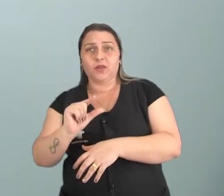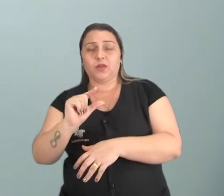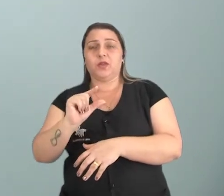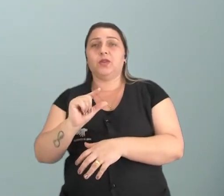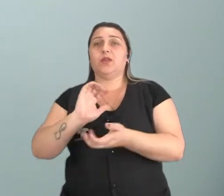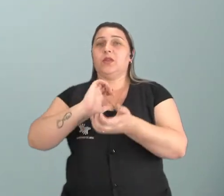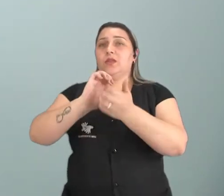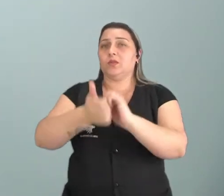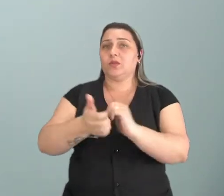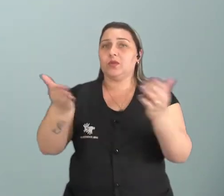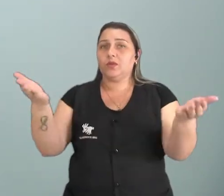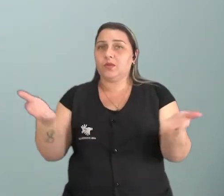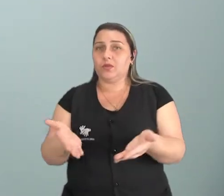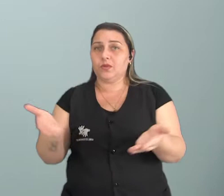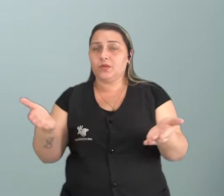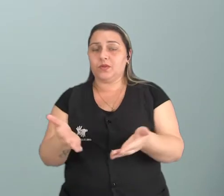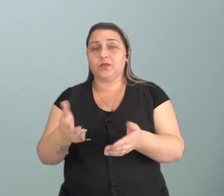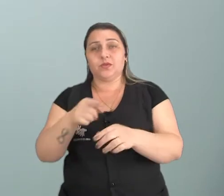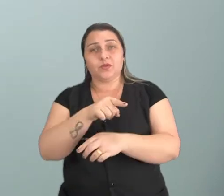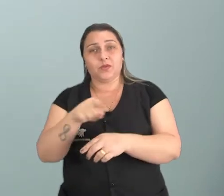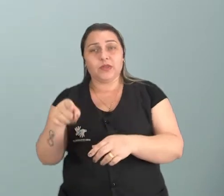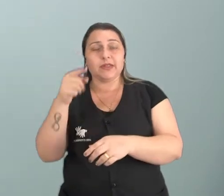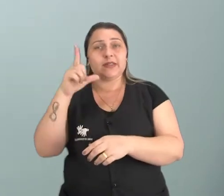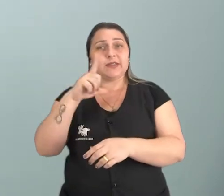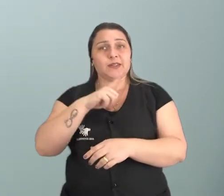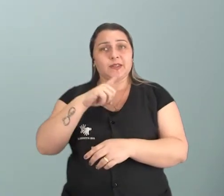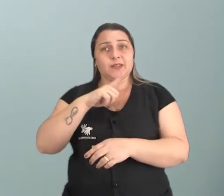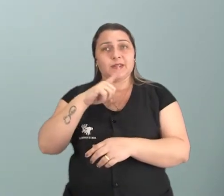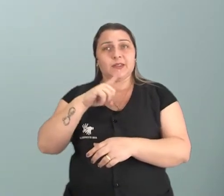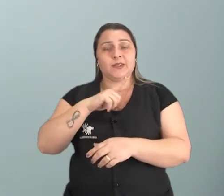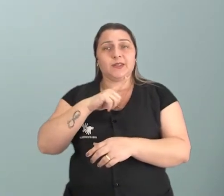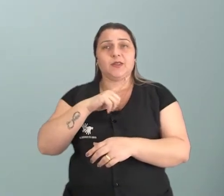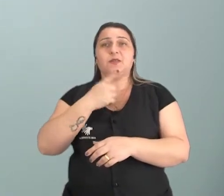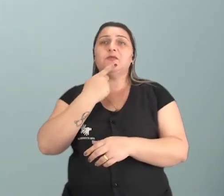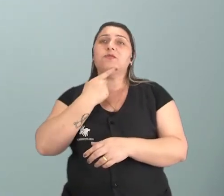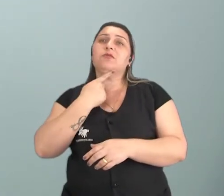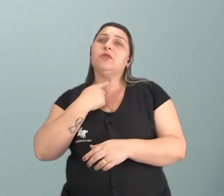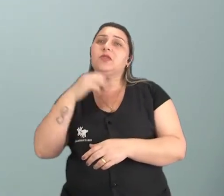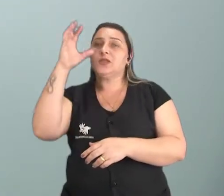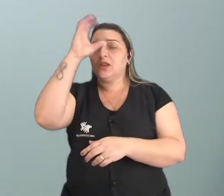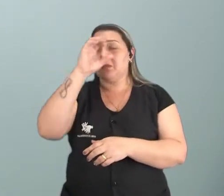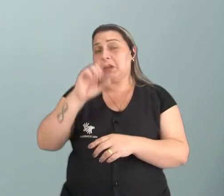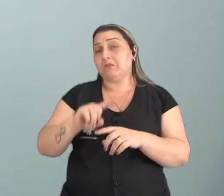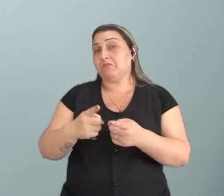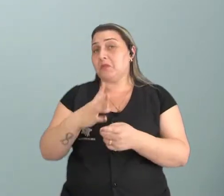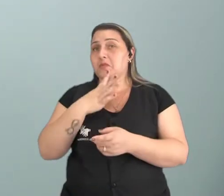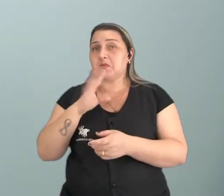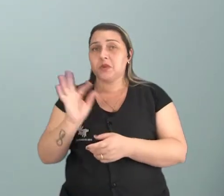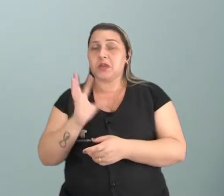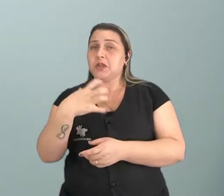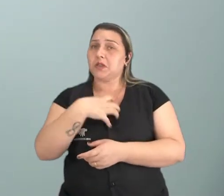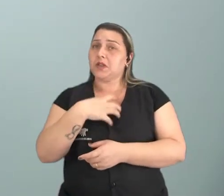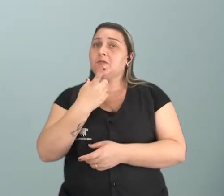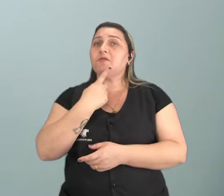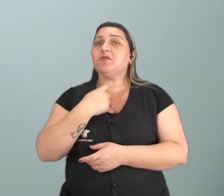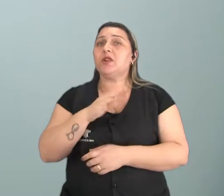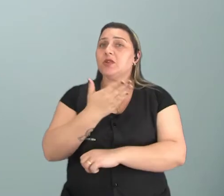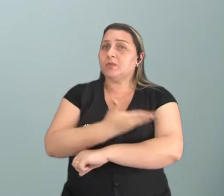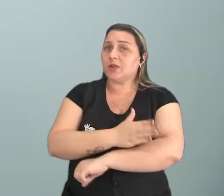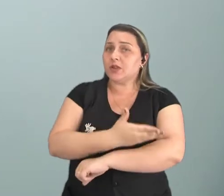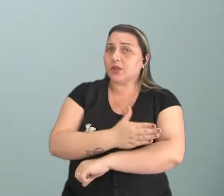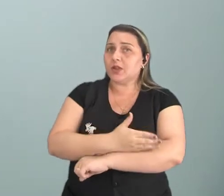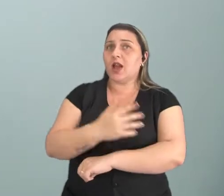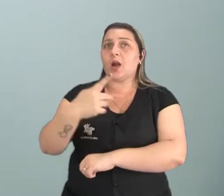esse esporte hoje, né? Vai que vocês tenham um interesse, né? Talvez não conheçam, sintam essa vontade de